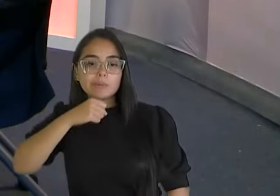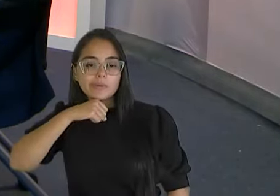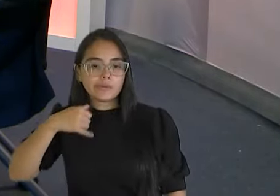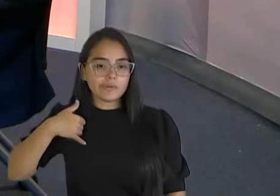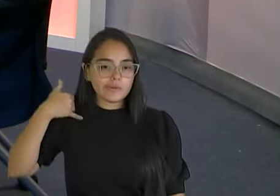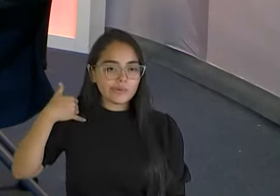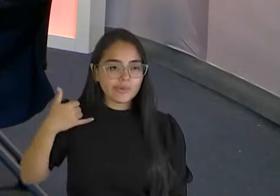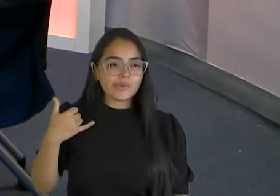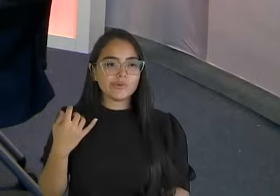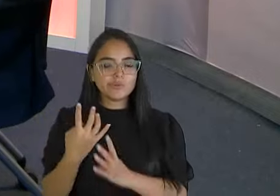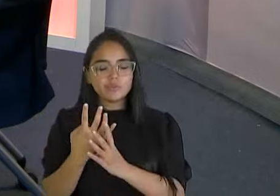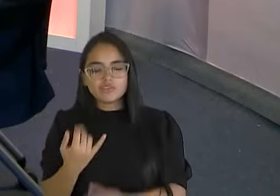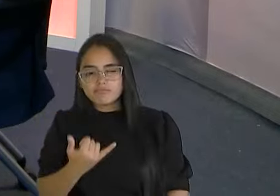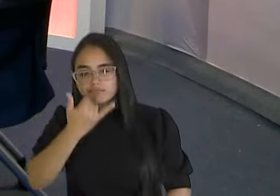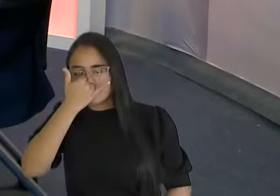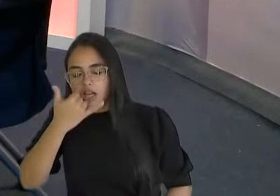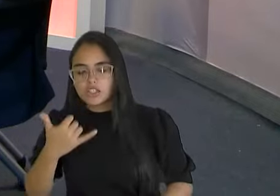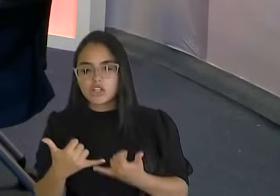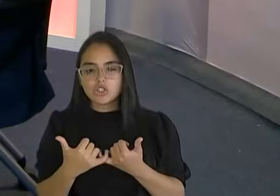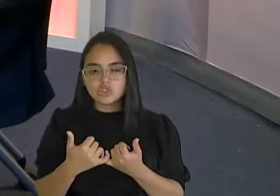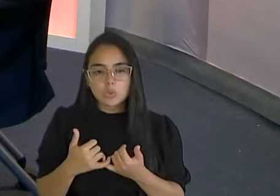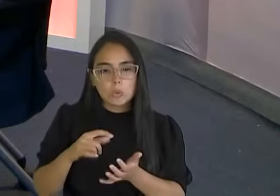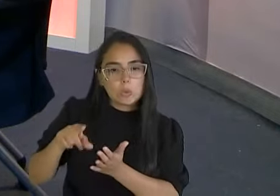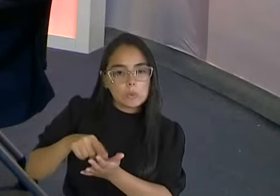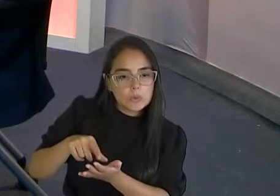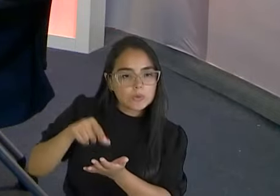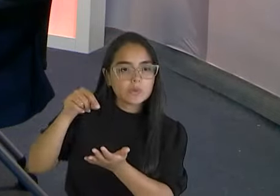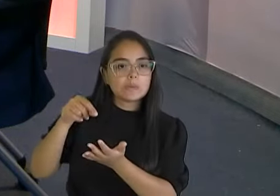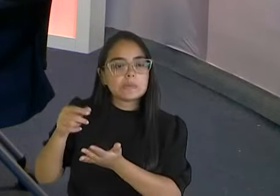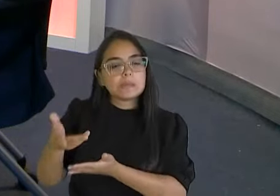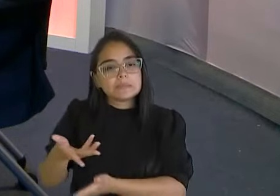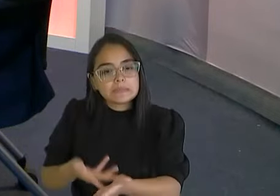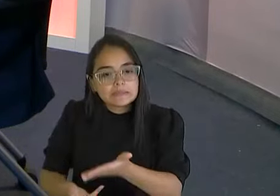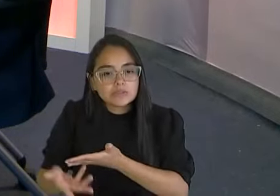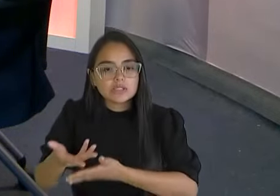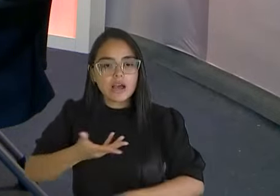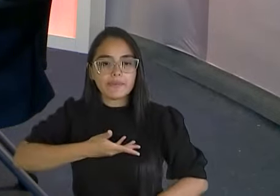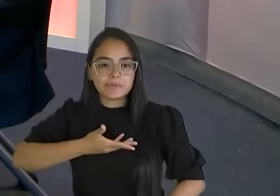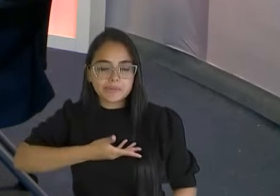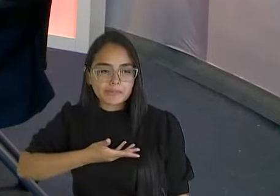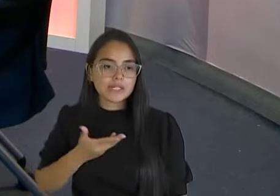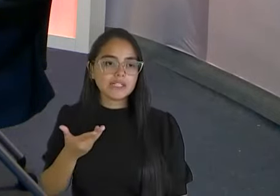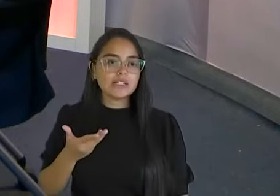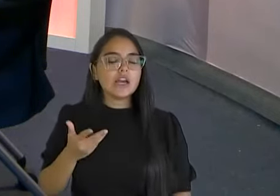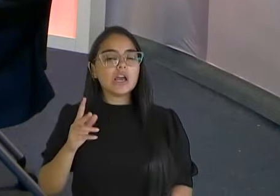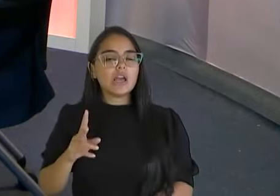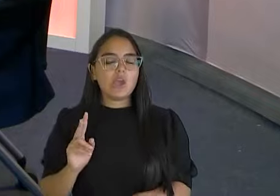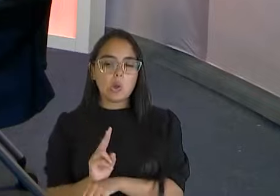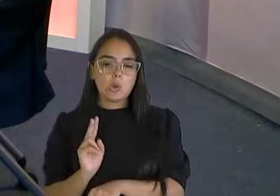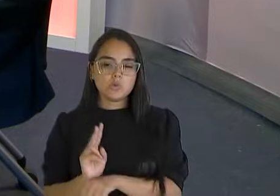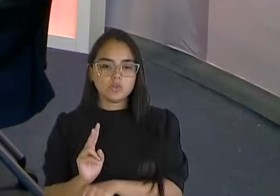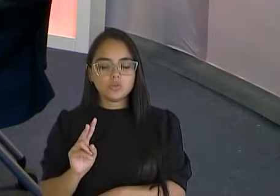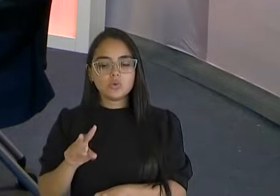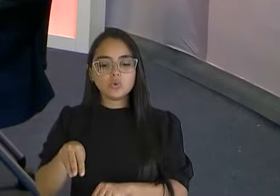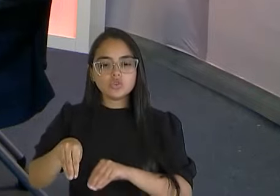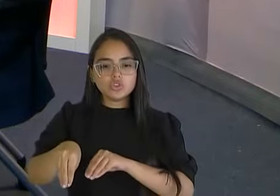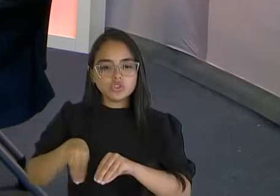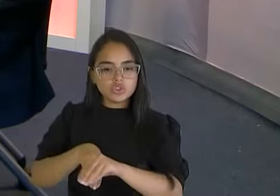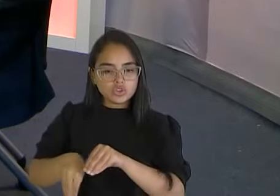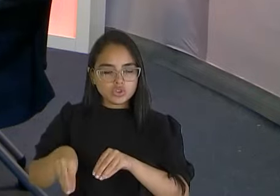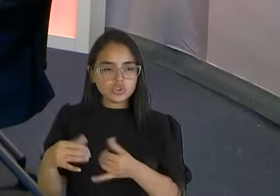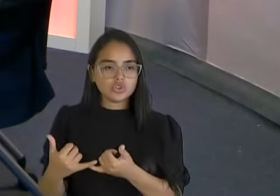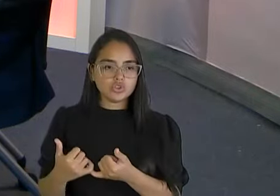jogo de azar, da E loteria, lá para tudo. socializar também, É né? quase como se fosse um jogo ali de xadrez e de dama, mas para os